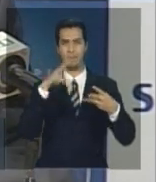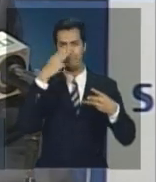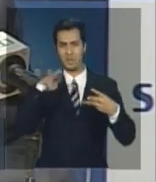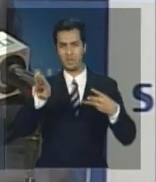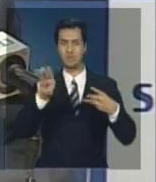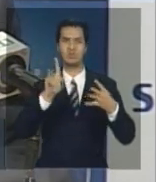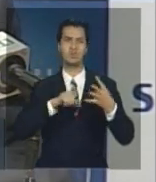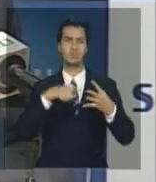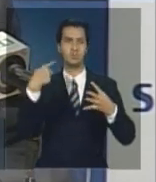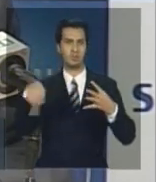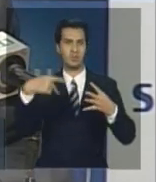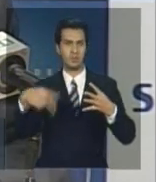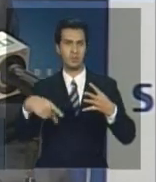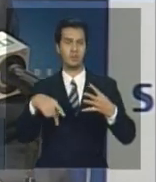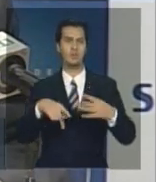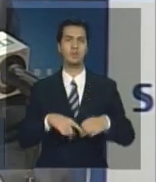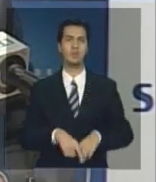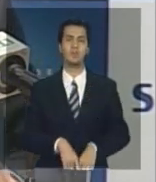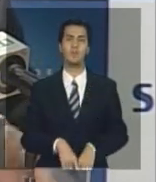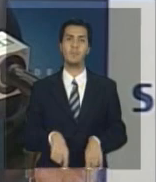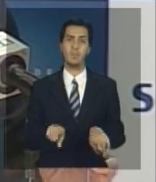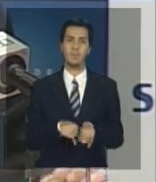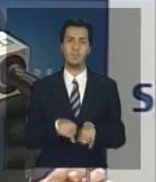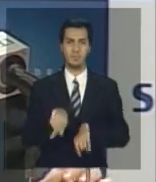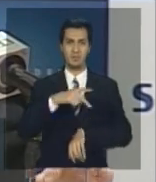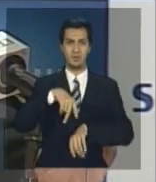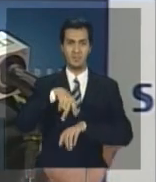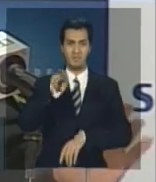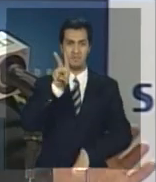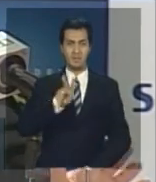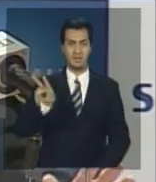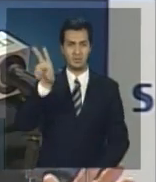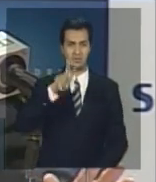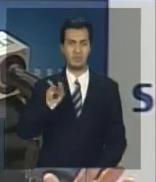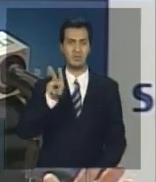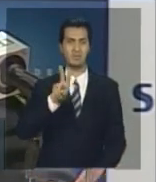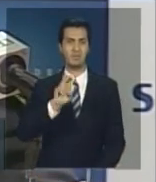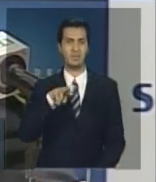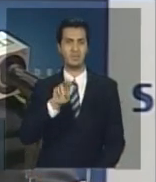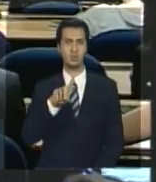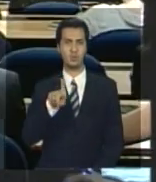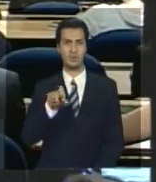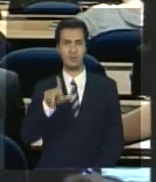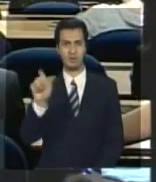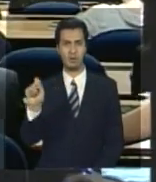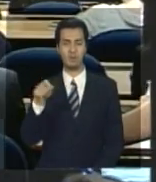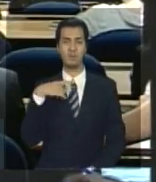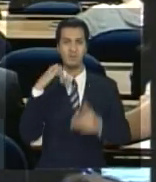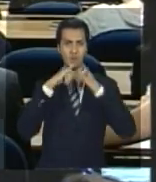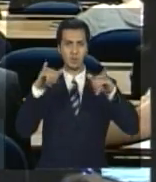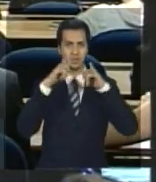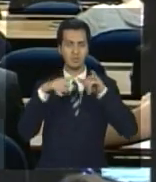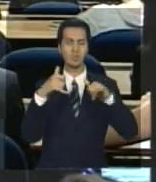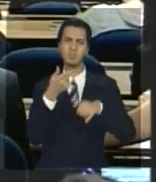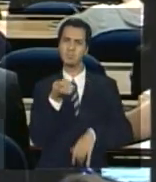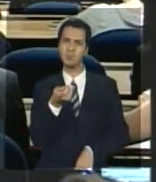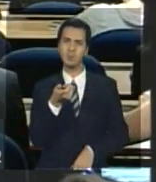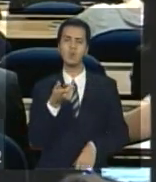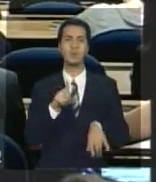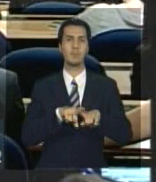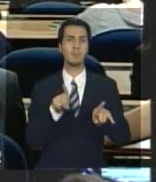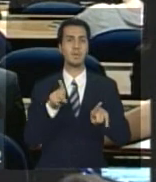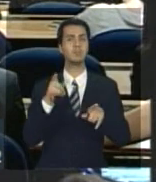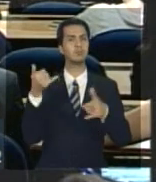Paraguai. Na Venezuela, nós temos informação ainda muito limitada, mas, segundo a informação que nós